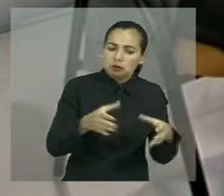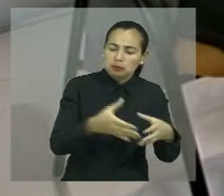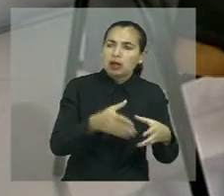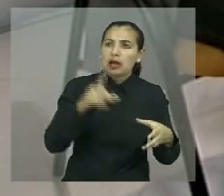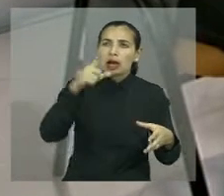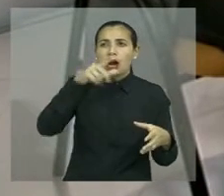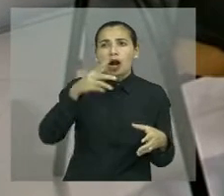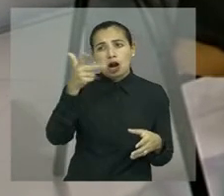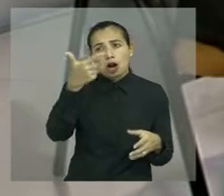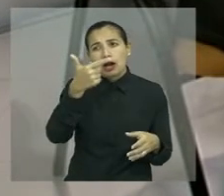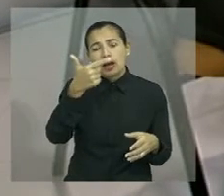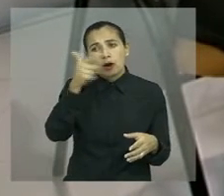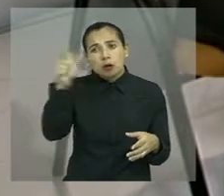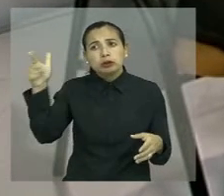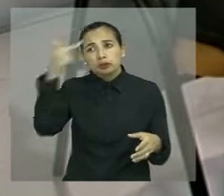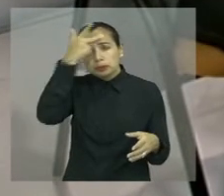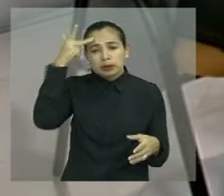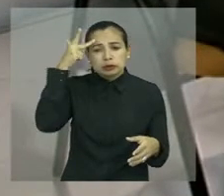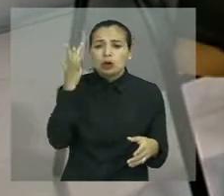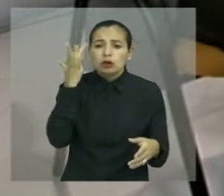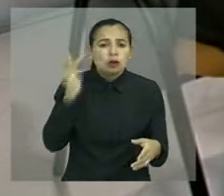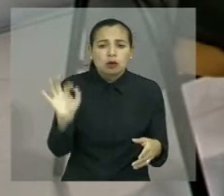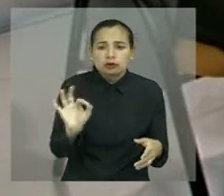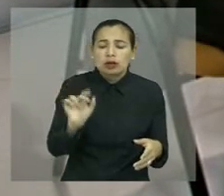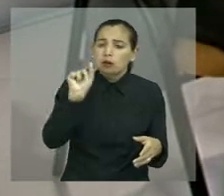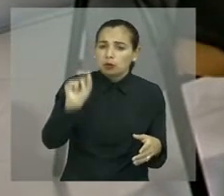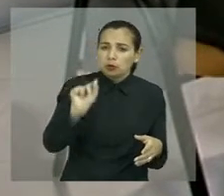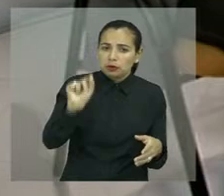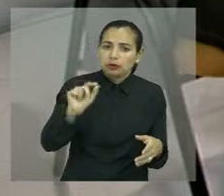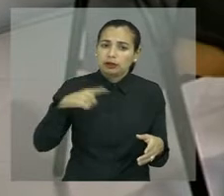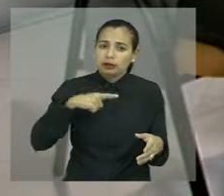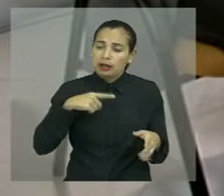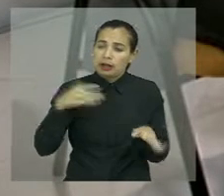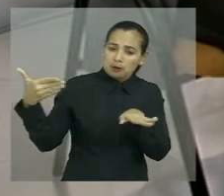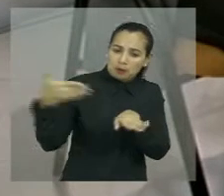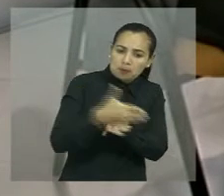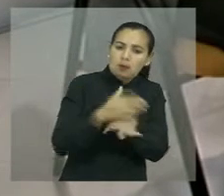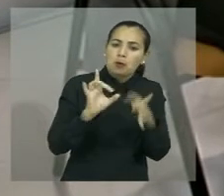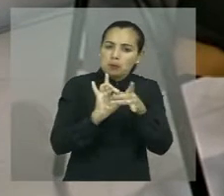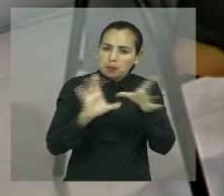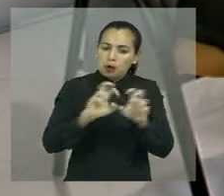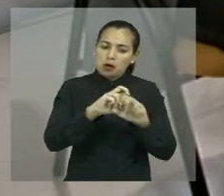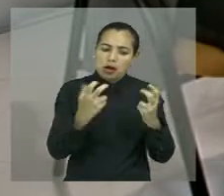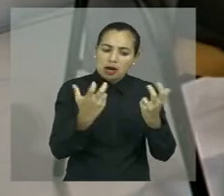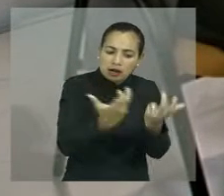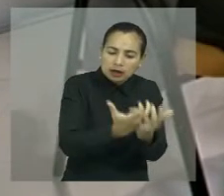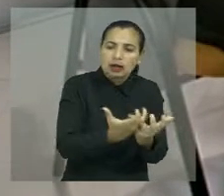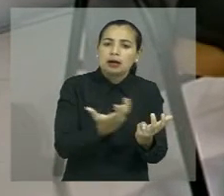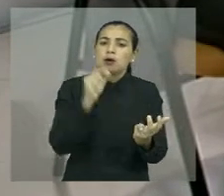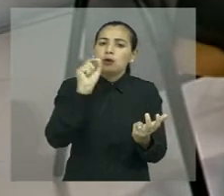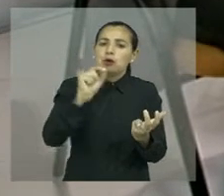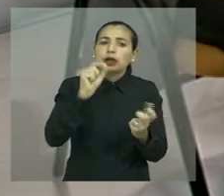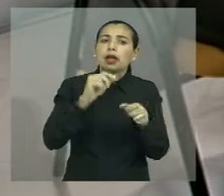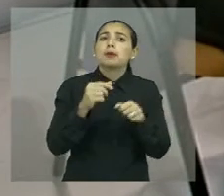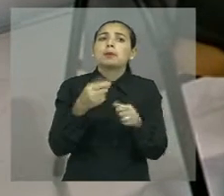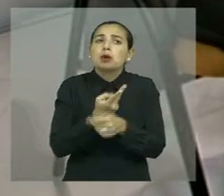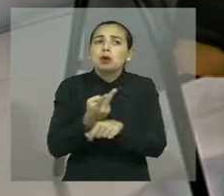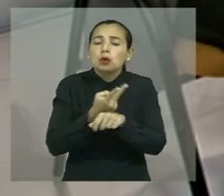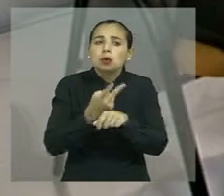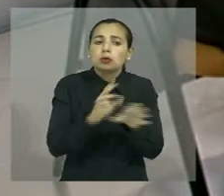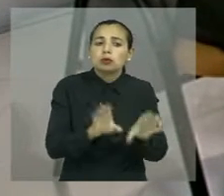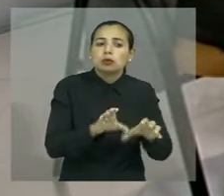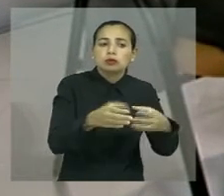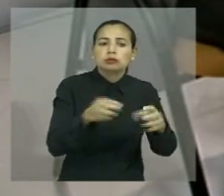assim, que isso acontece muito na Câmara. Um determinado profissional de uma área vem até a Câmara Municipal para que a Câmara faça